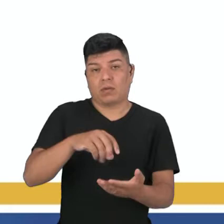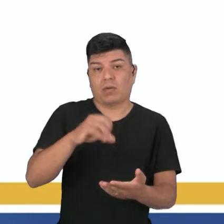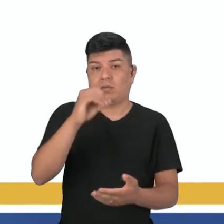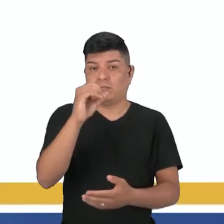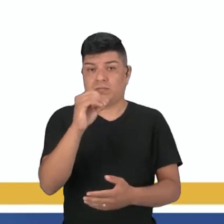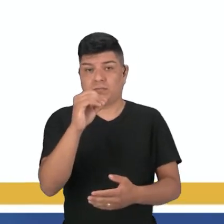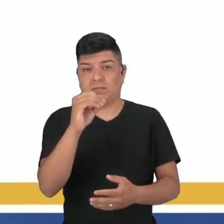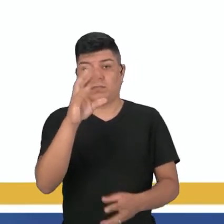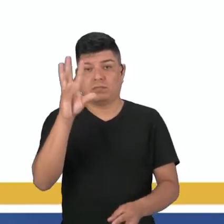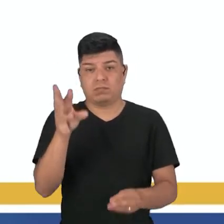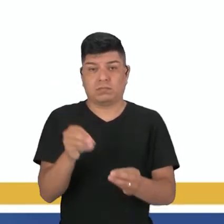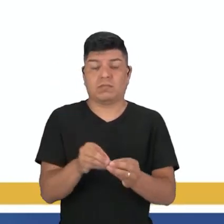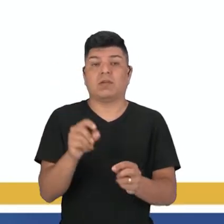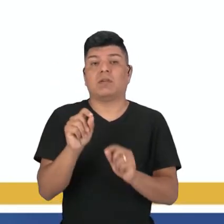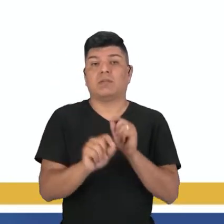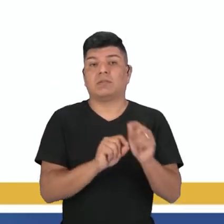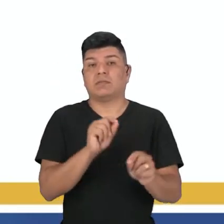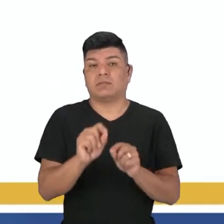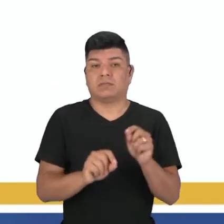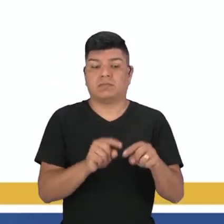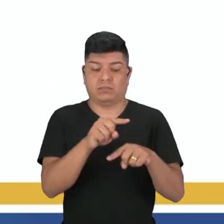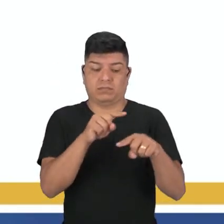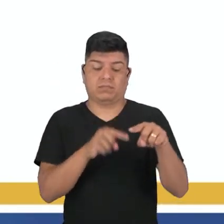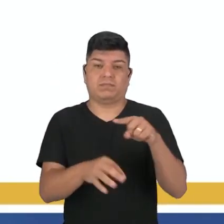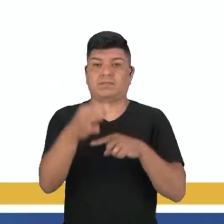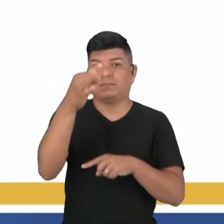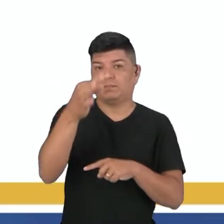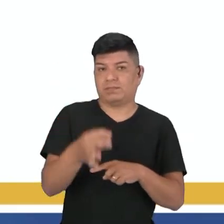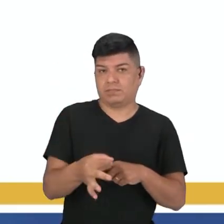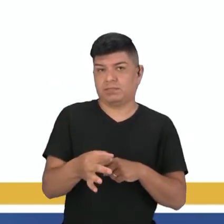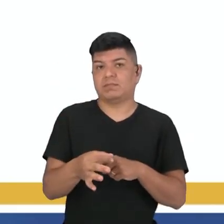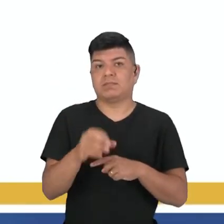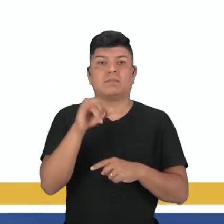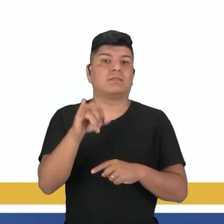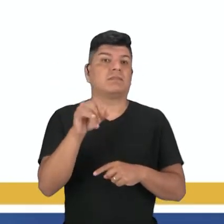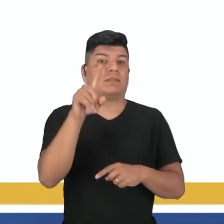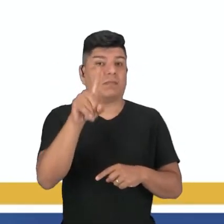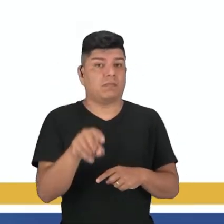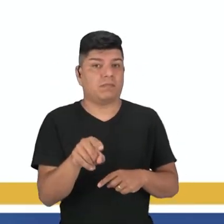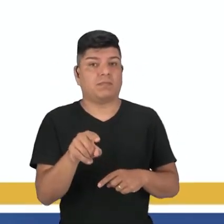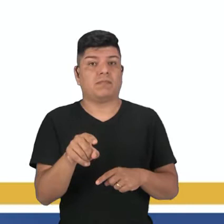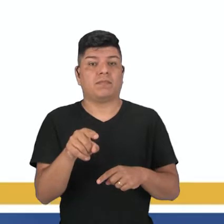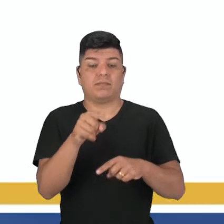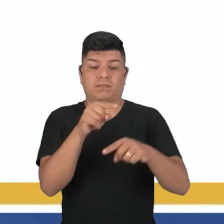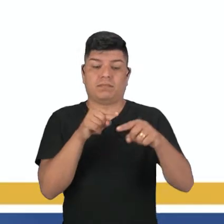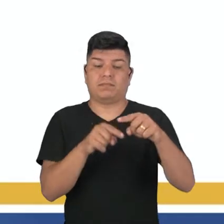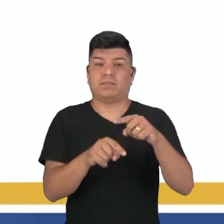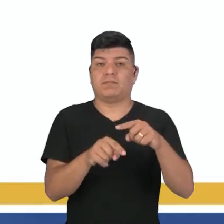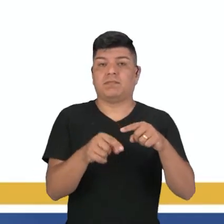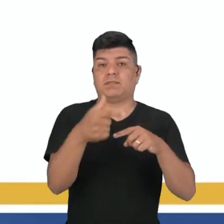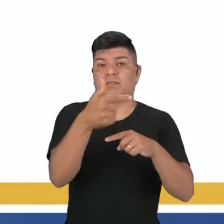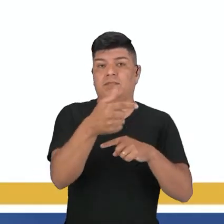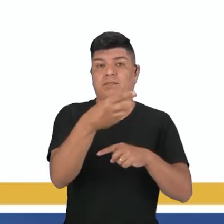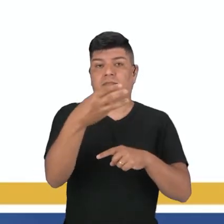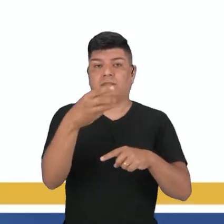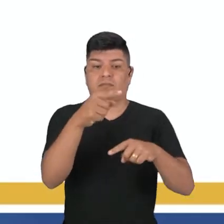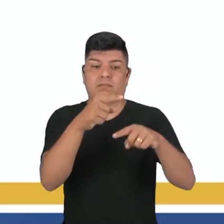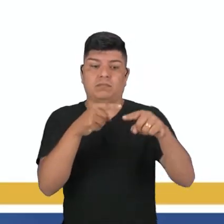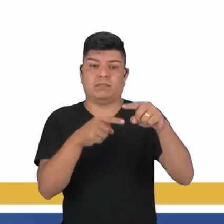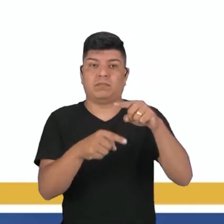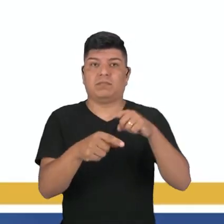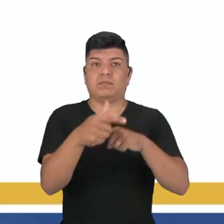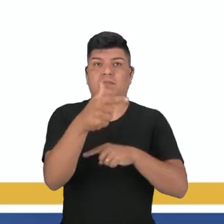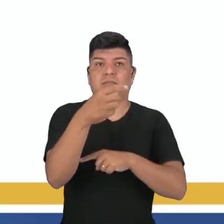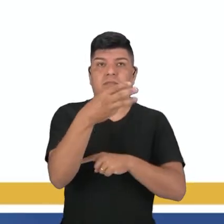nós podemos concluir que a divisão é exata. Se a divisão é exata, podemos concluir que 23 ele é divisor